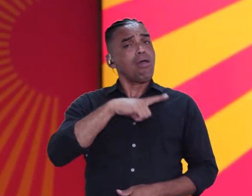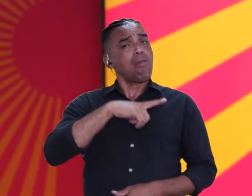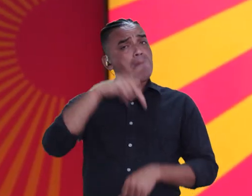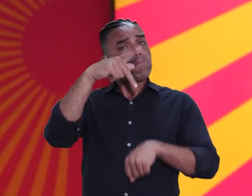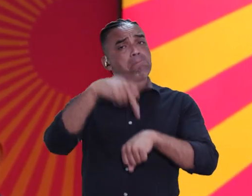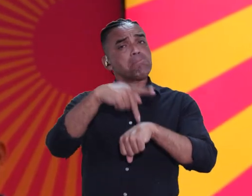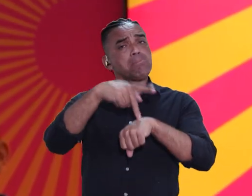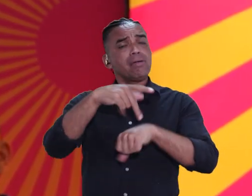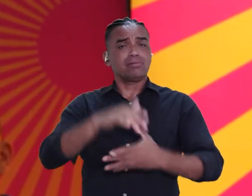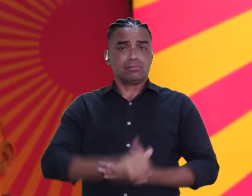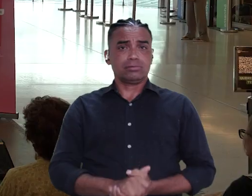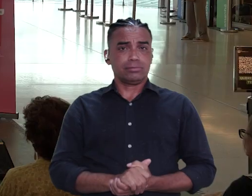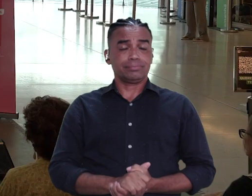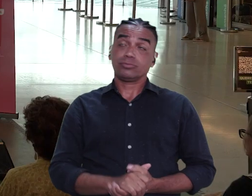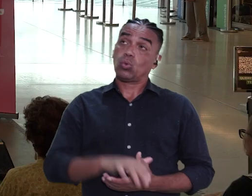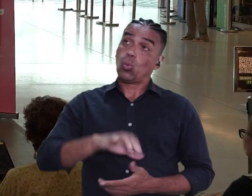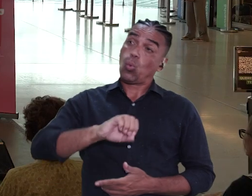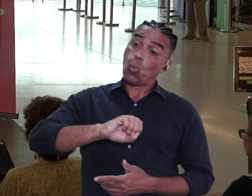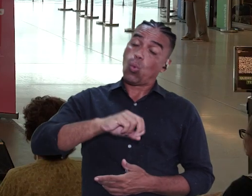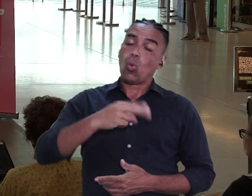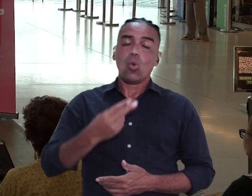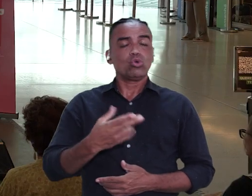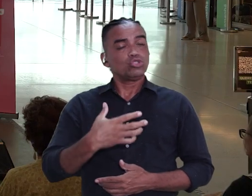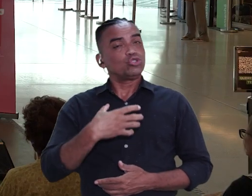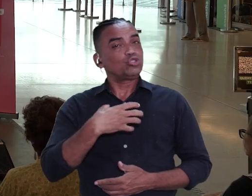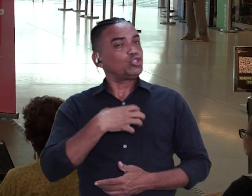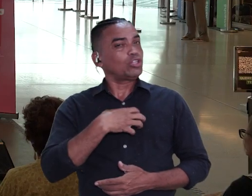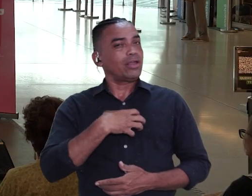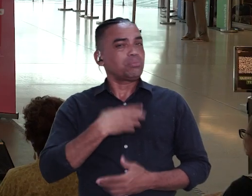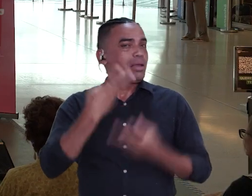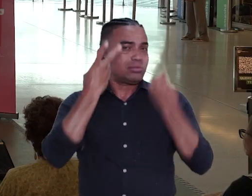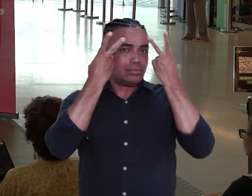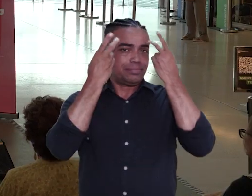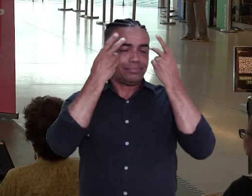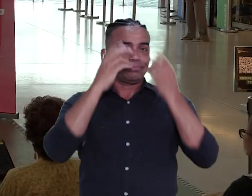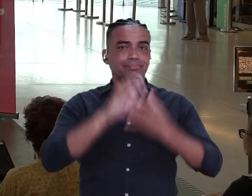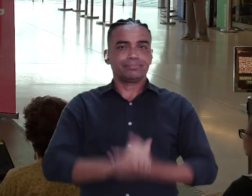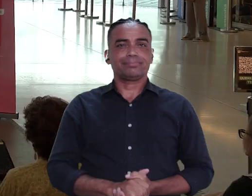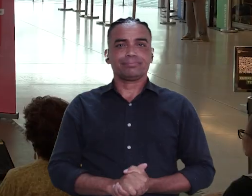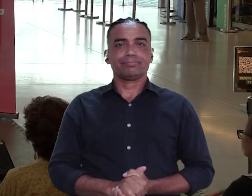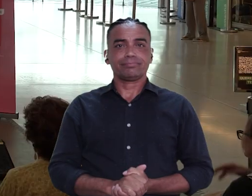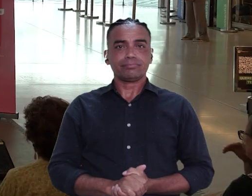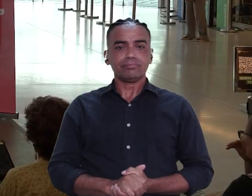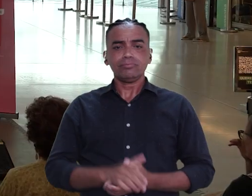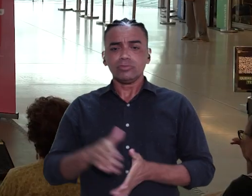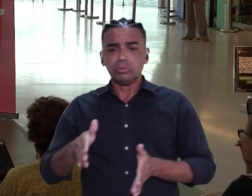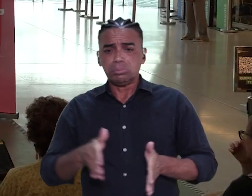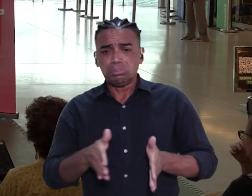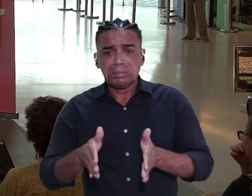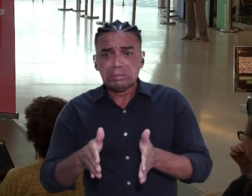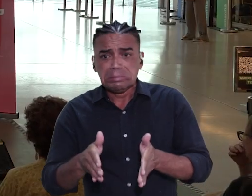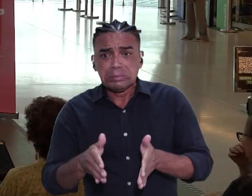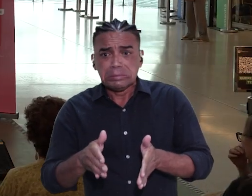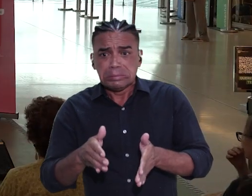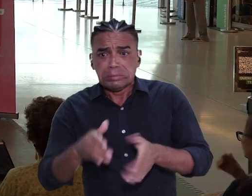tinha uma pedra. Ou talvez uma forma mais natural: no meio do caminho tinha